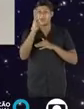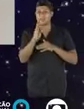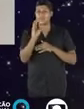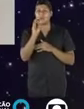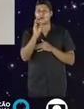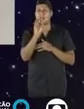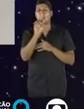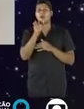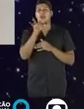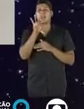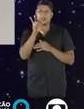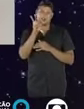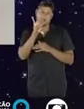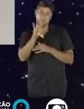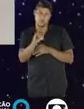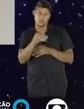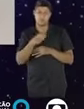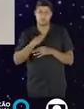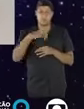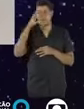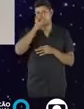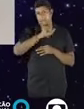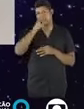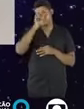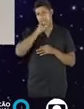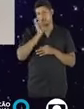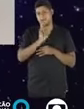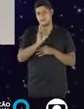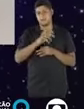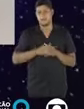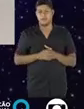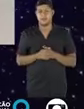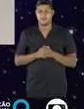falou. E seguimos aí, que está maravilhoso. Estou aprendendo muito, como sempre.